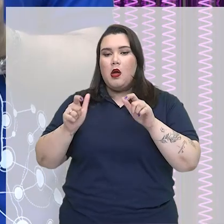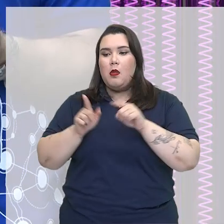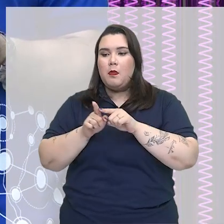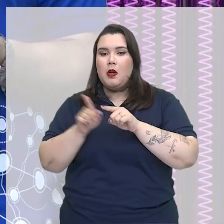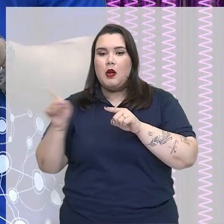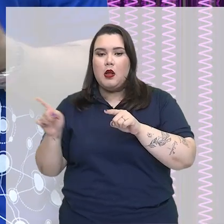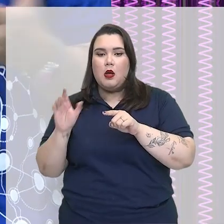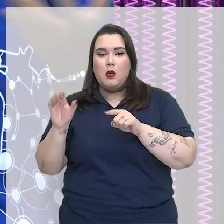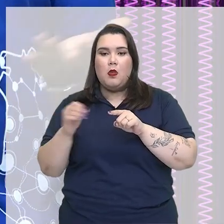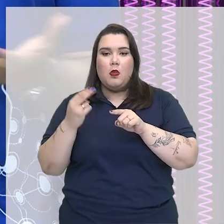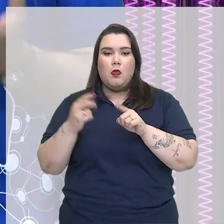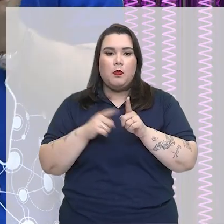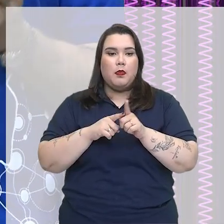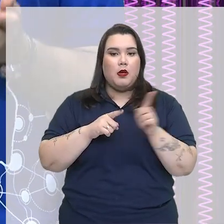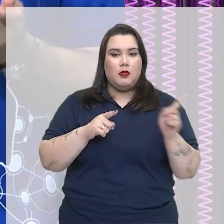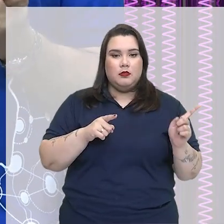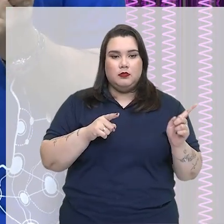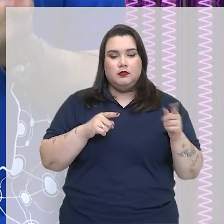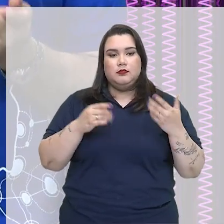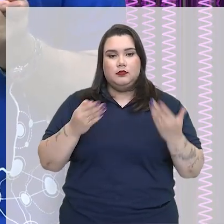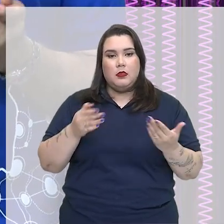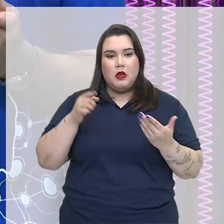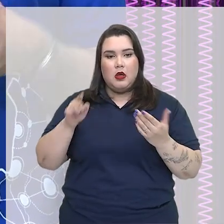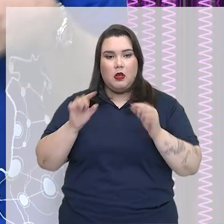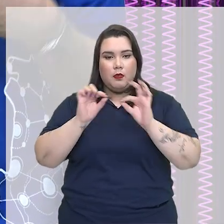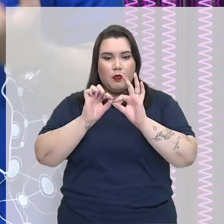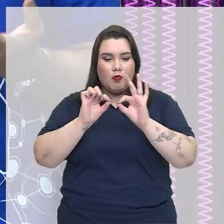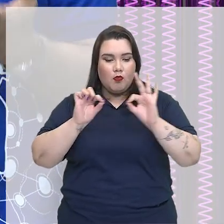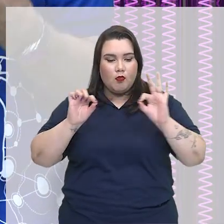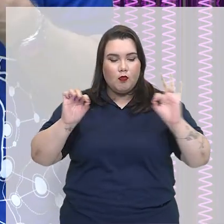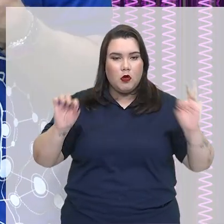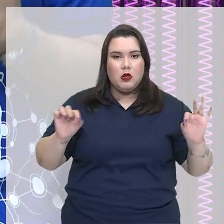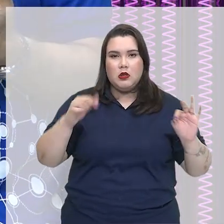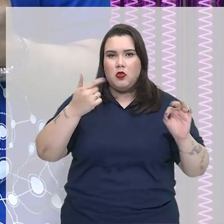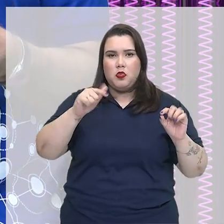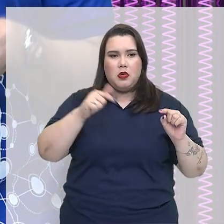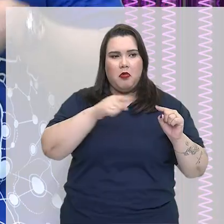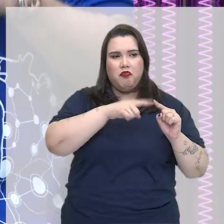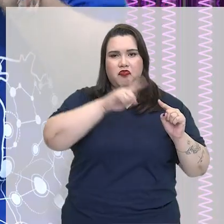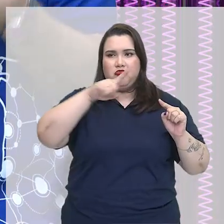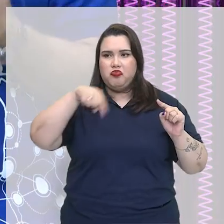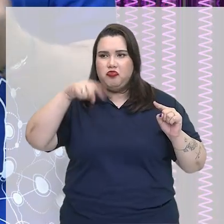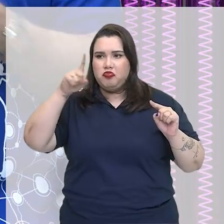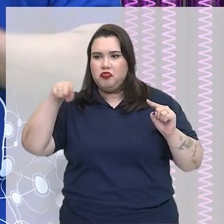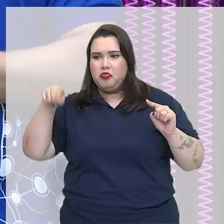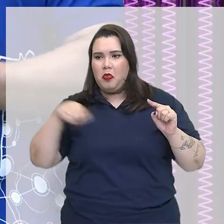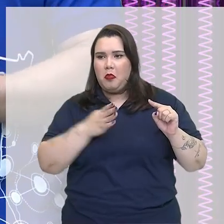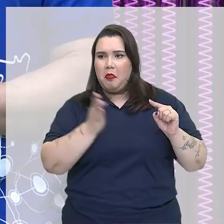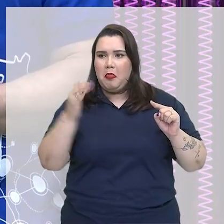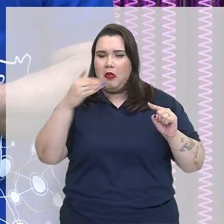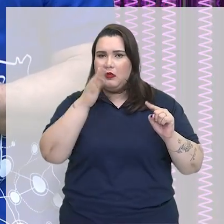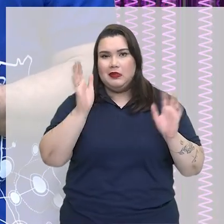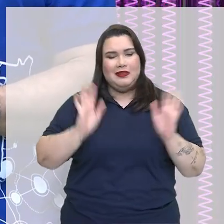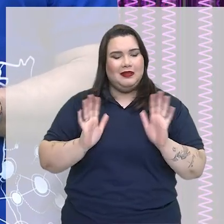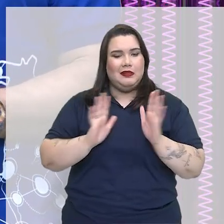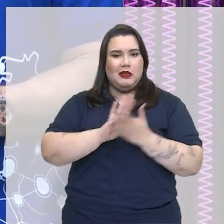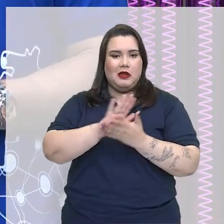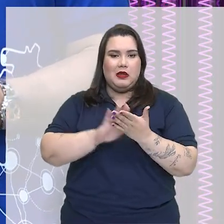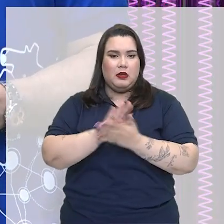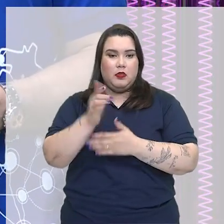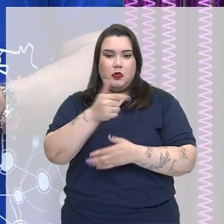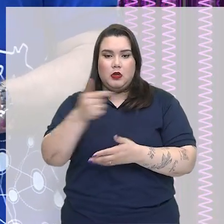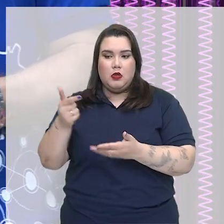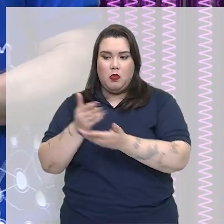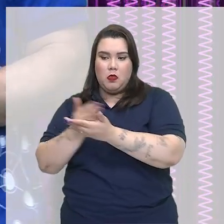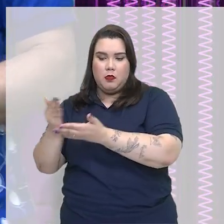uma reta é como um traço fino, sem curvas ou desvios, que não possui começo nem fim.